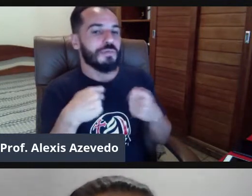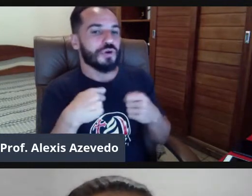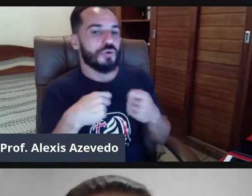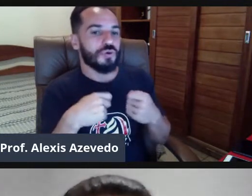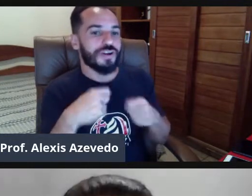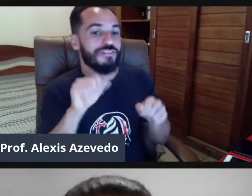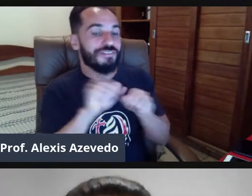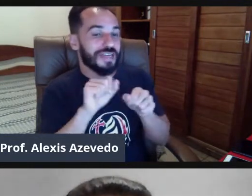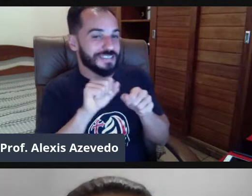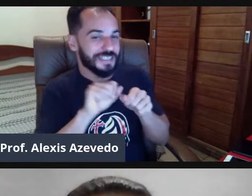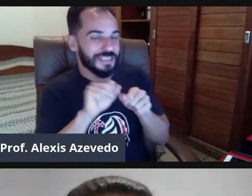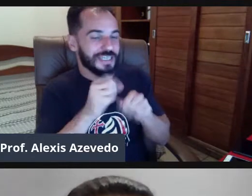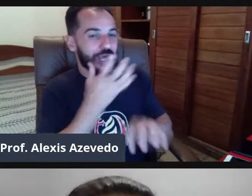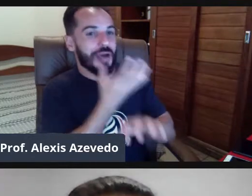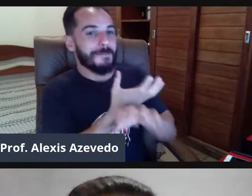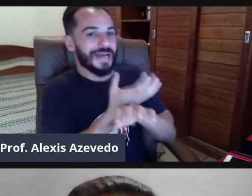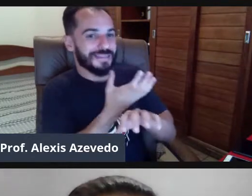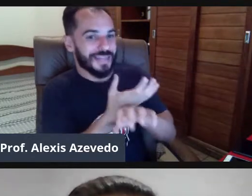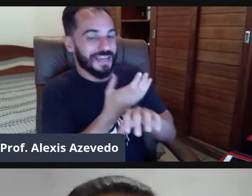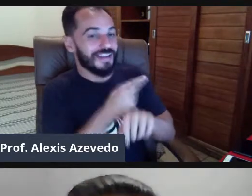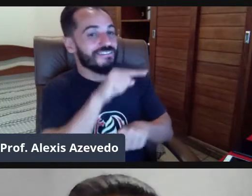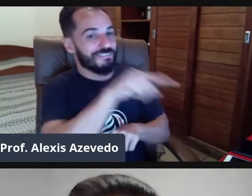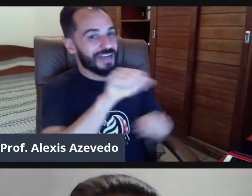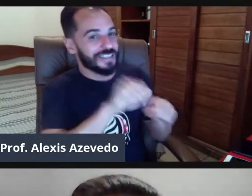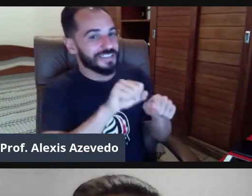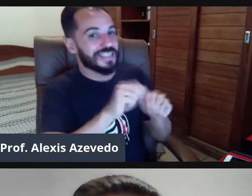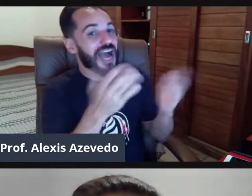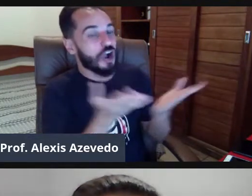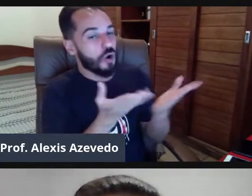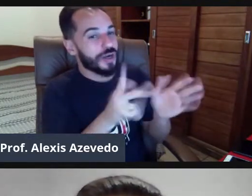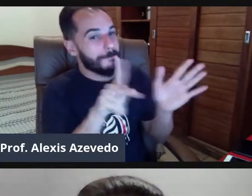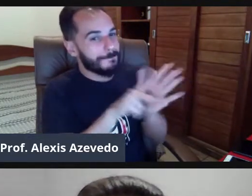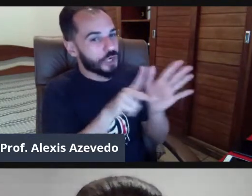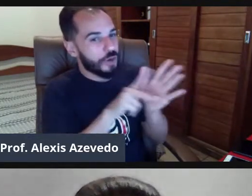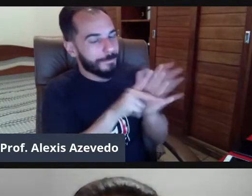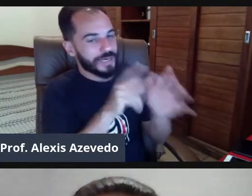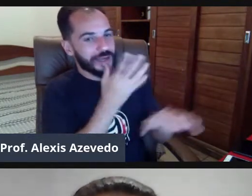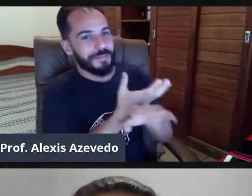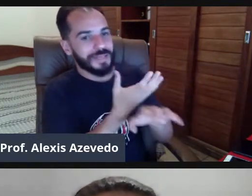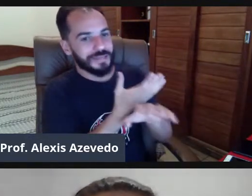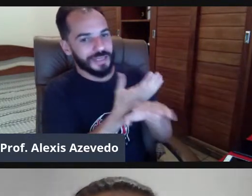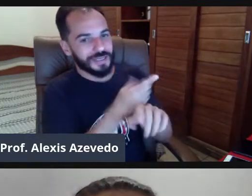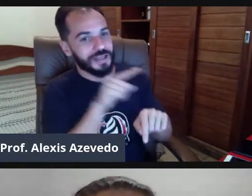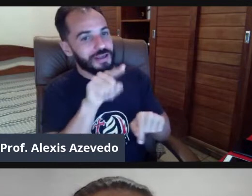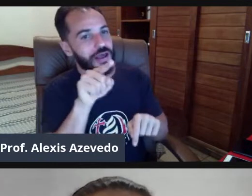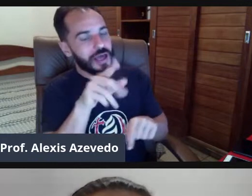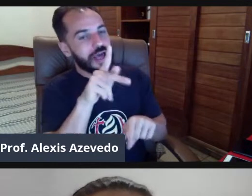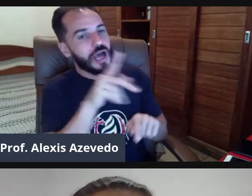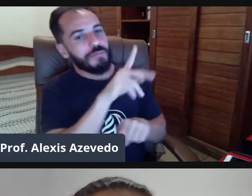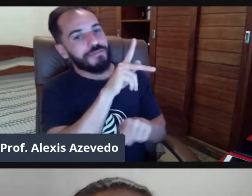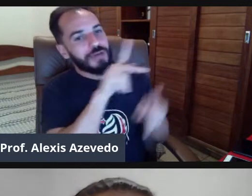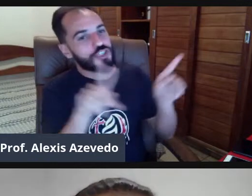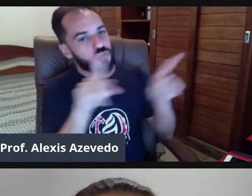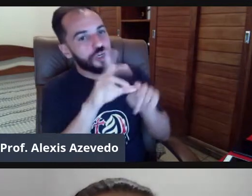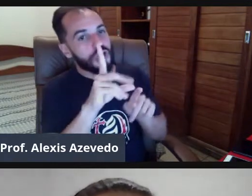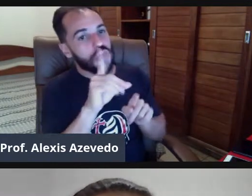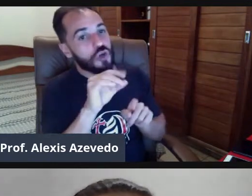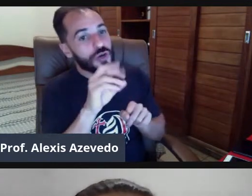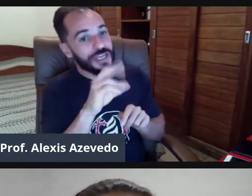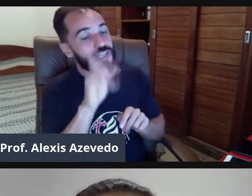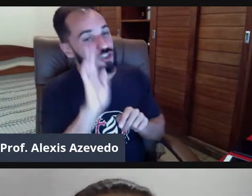são oferecidas nesse semestre para vocês. Como a professora Lorena informou, isso pode